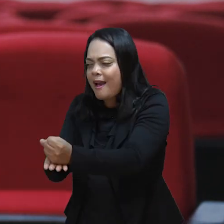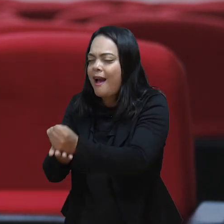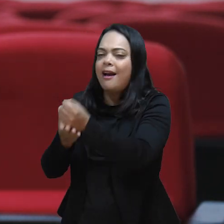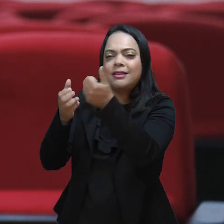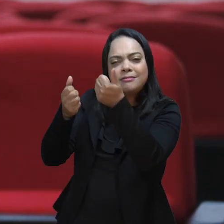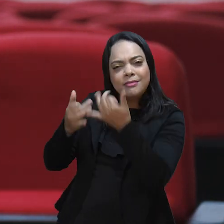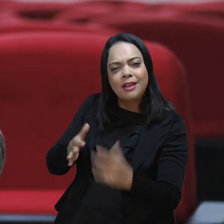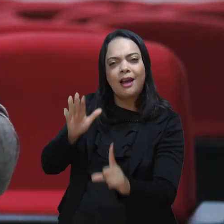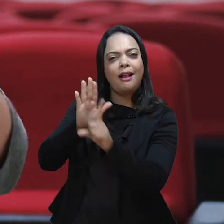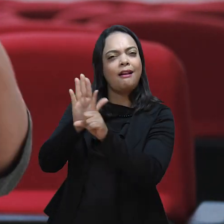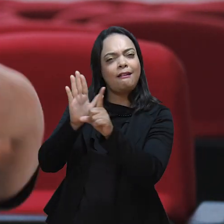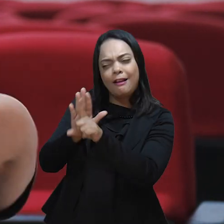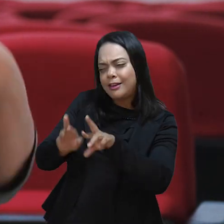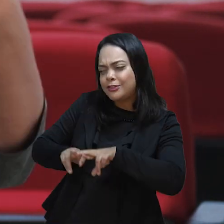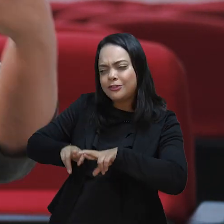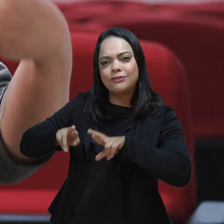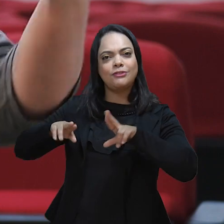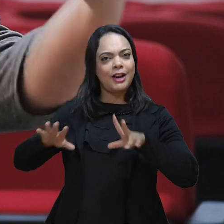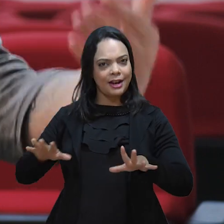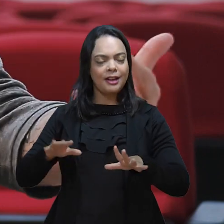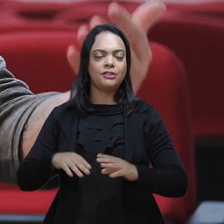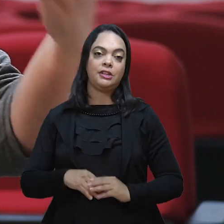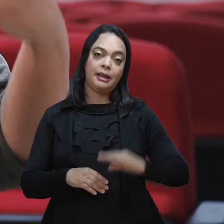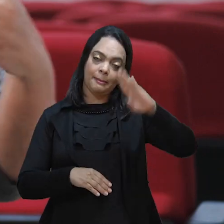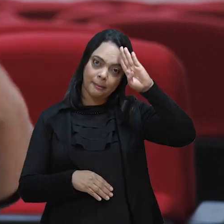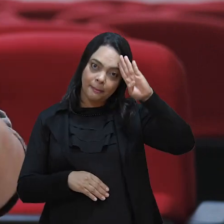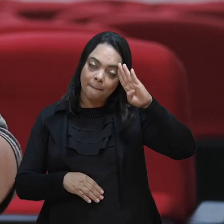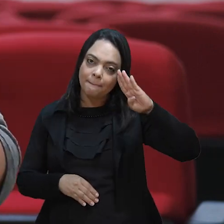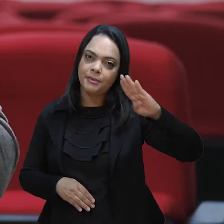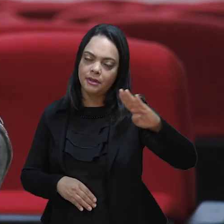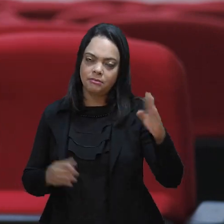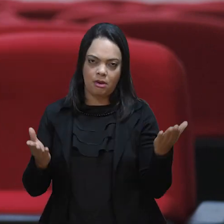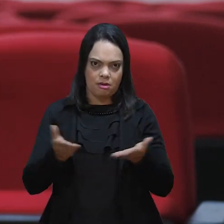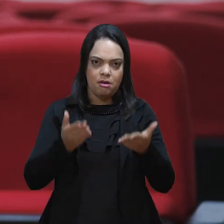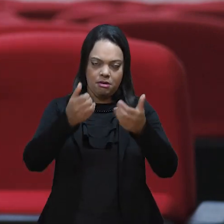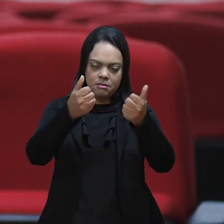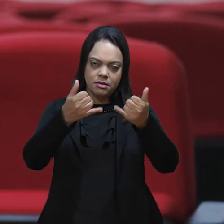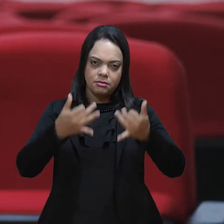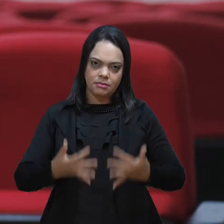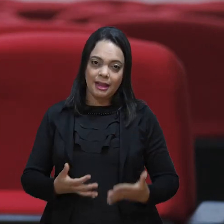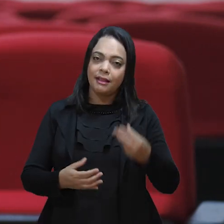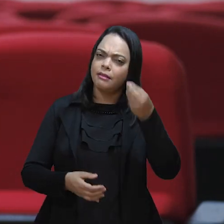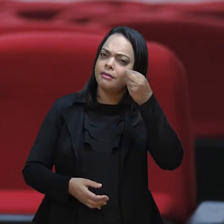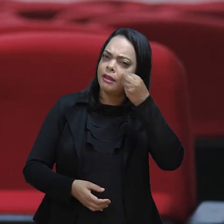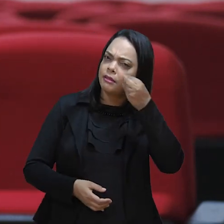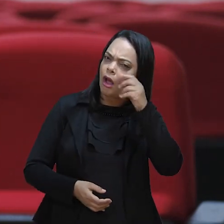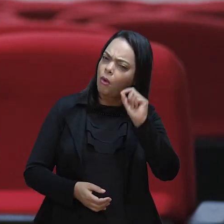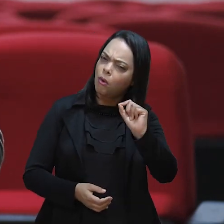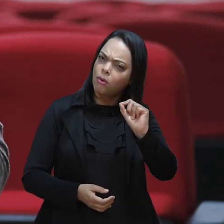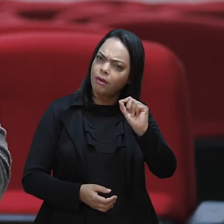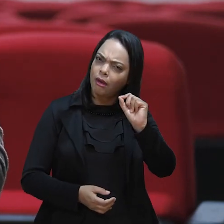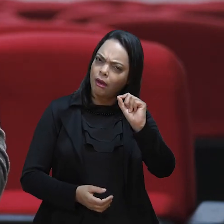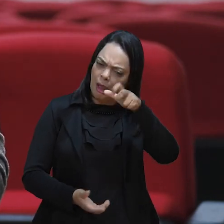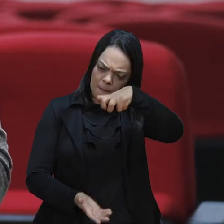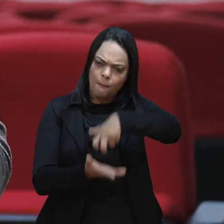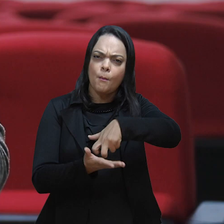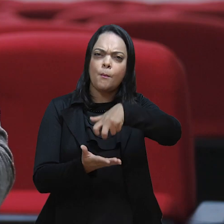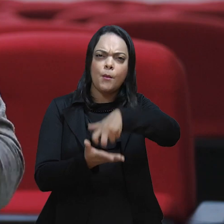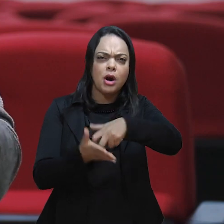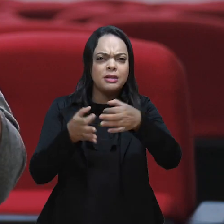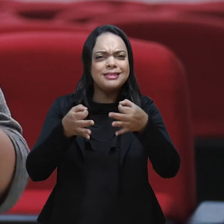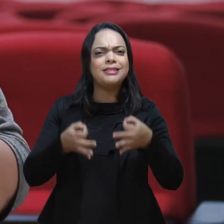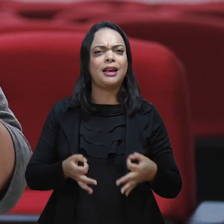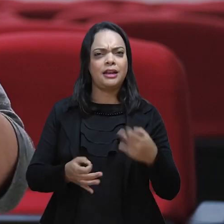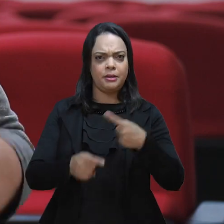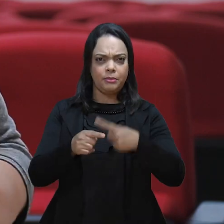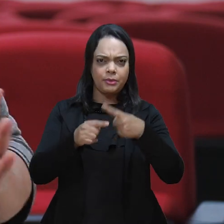na lei, né? E, mais do que isso, como eu disse agora, tentar as punições devidas, porque é importante que